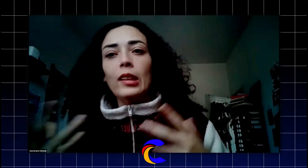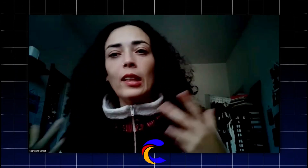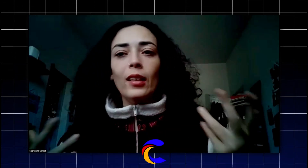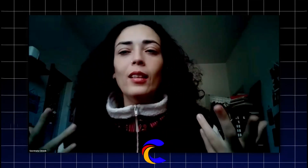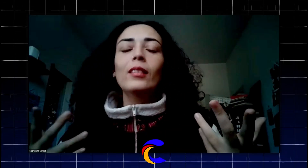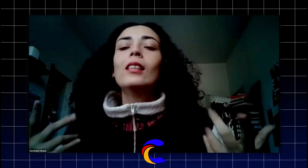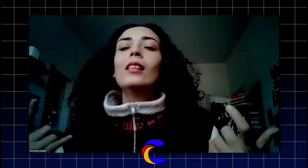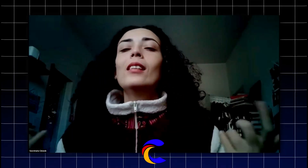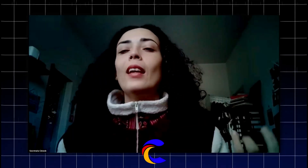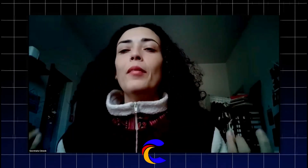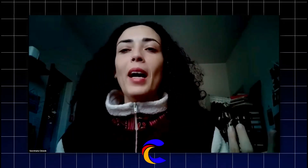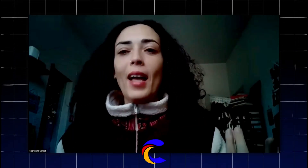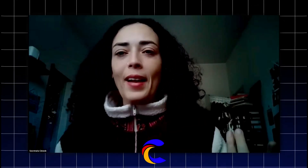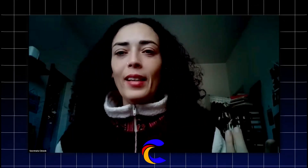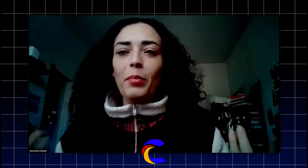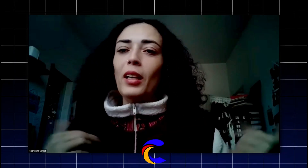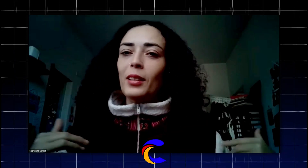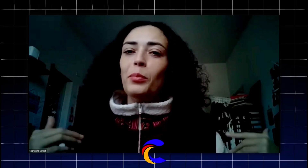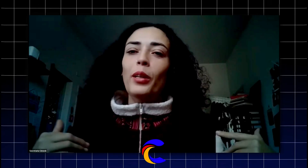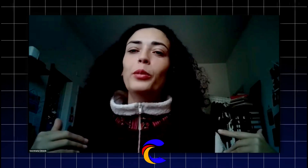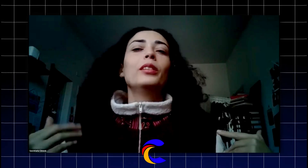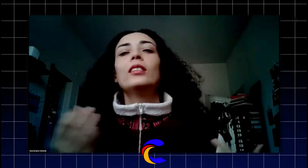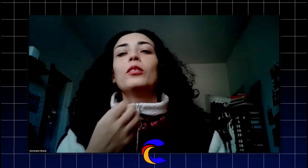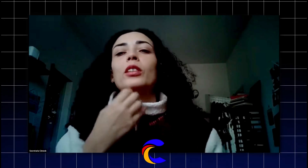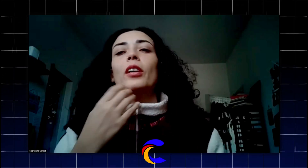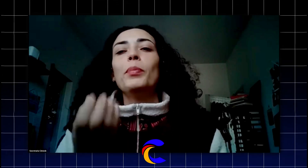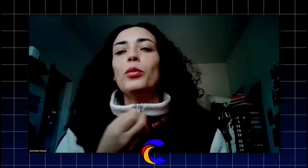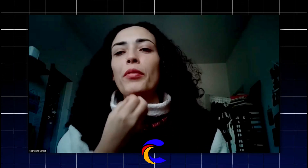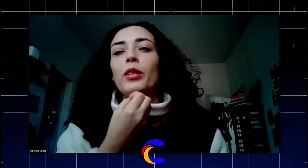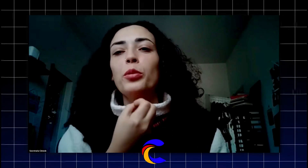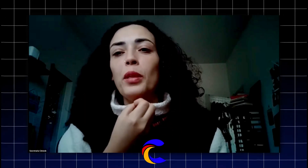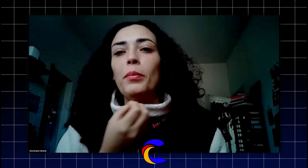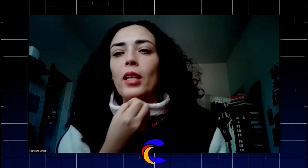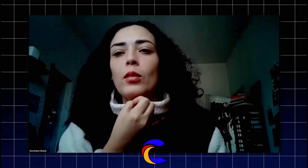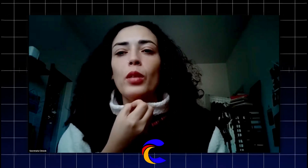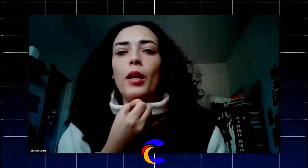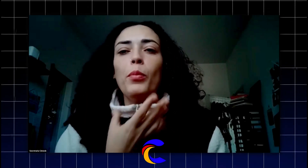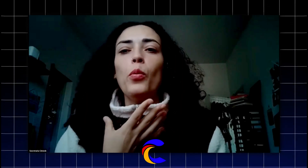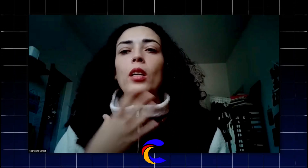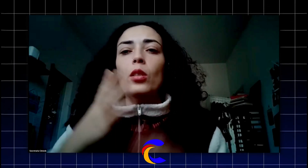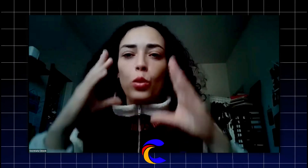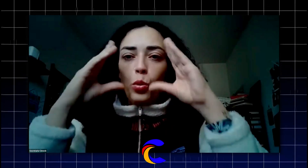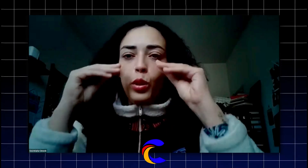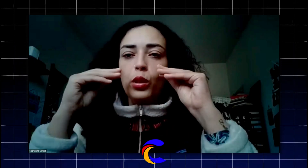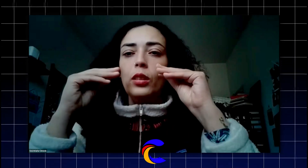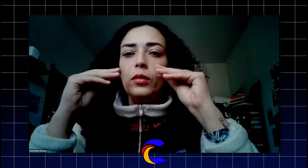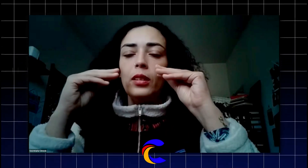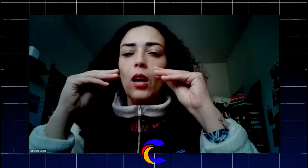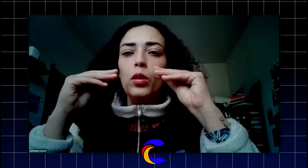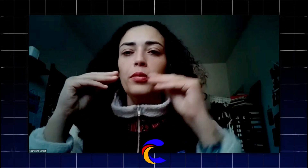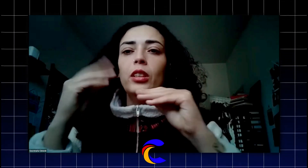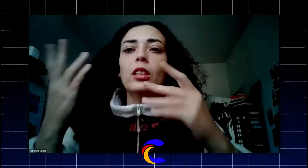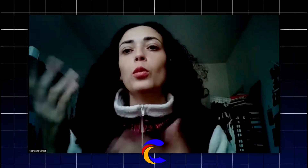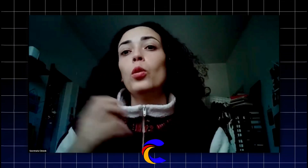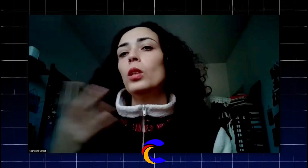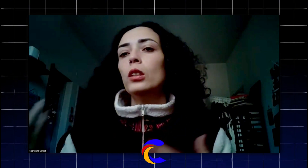surdos dizem que tem uma regra para esse boa noite. Então, quando a pessoa vai dormir mesmo, né? Boa noite.